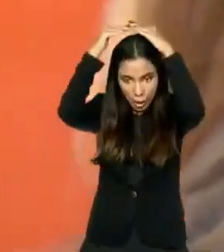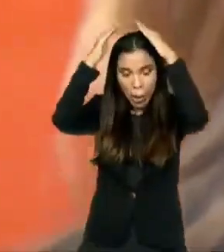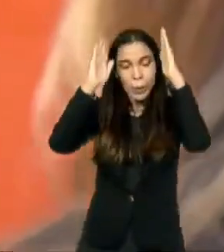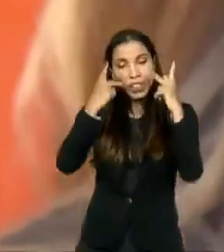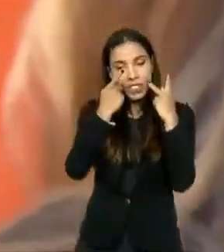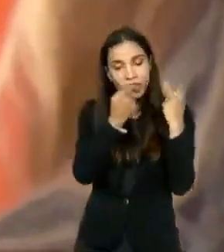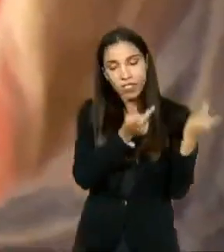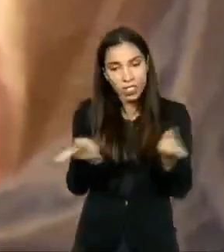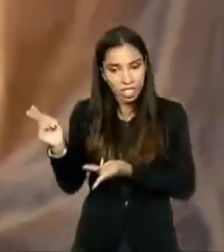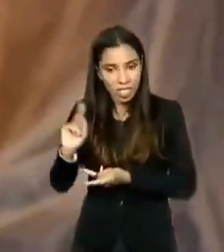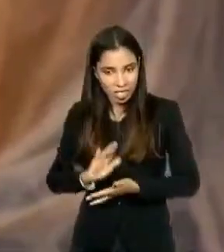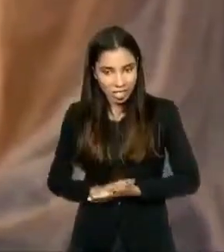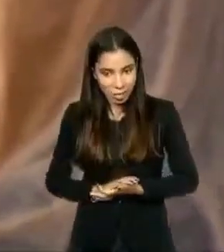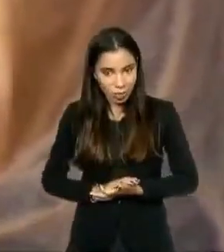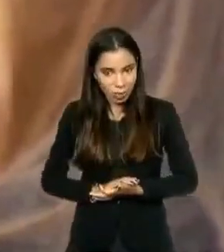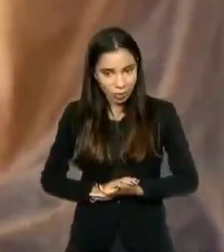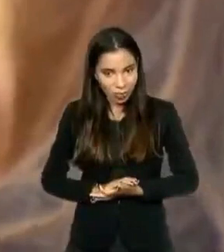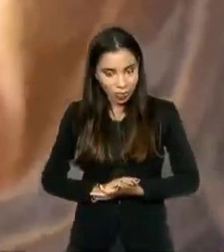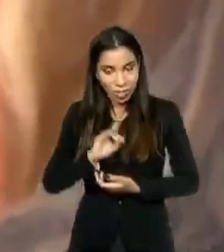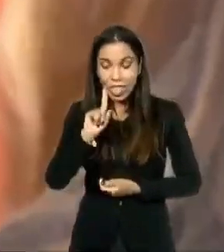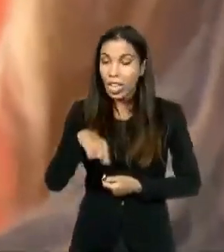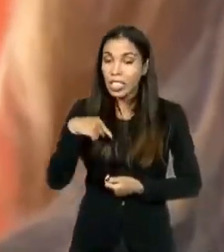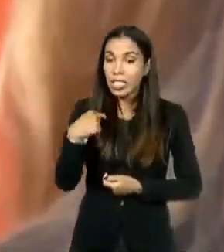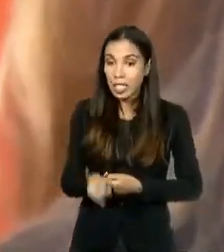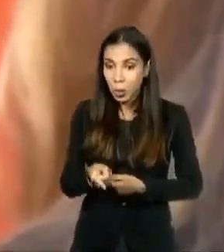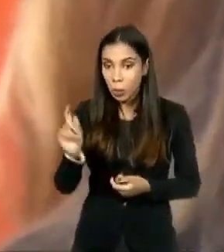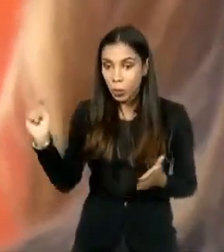Voltando. O que acontece é o seguinte. Depois que esse juiz